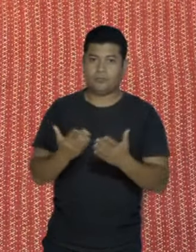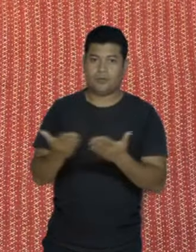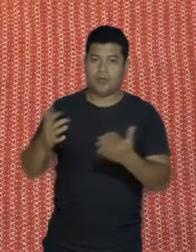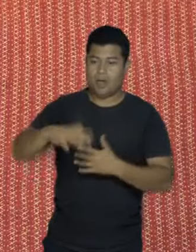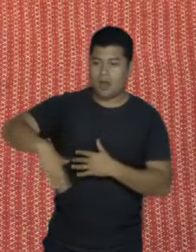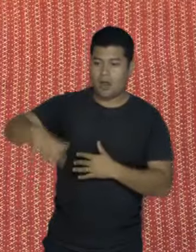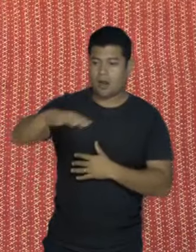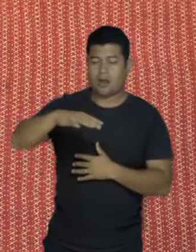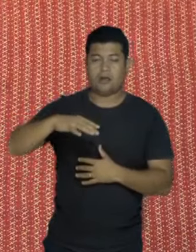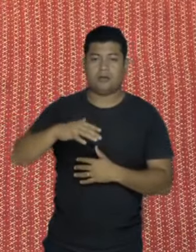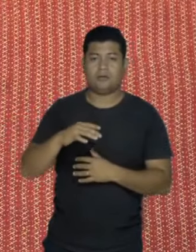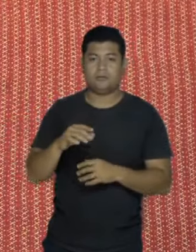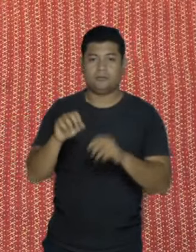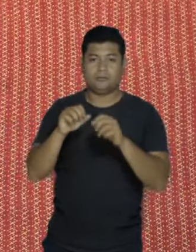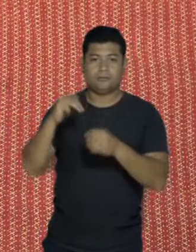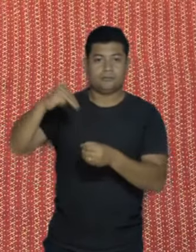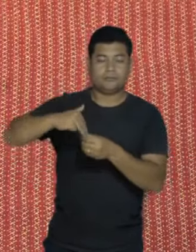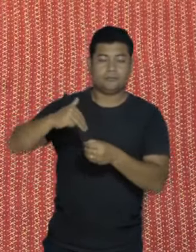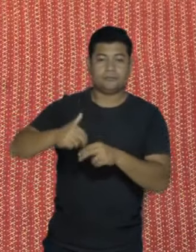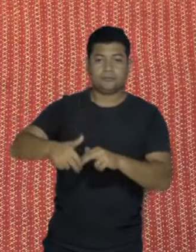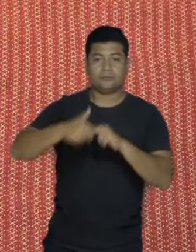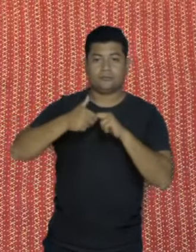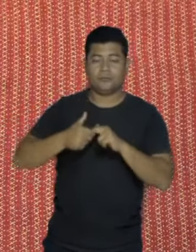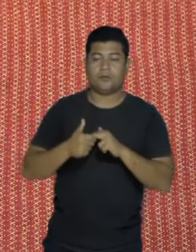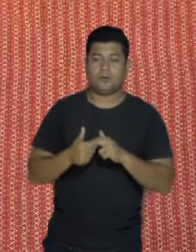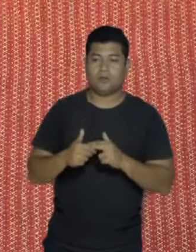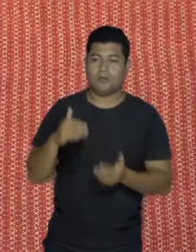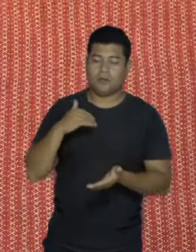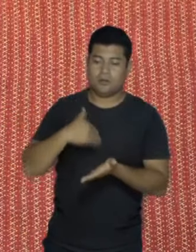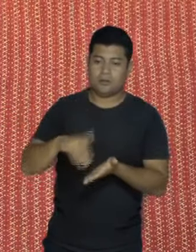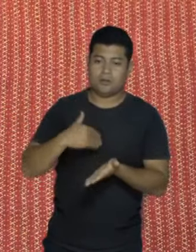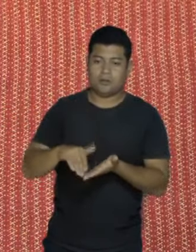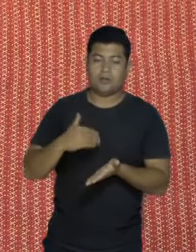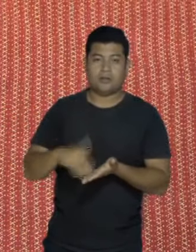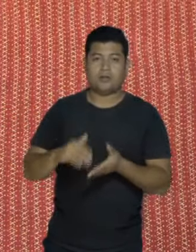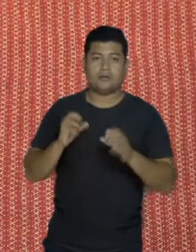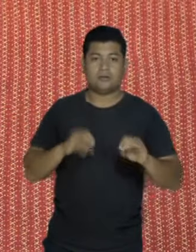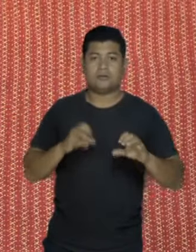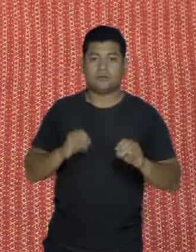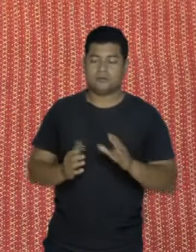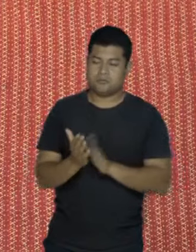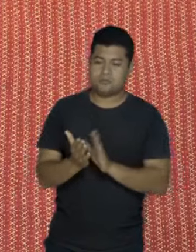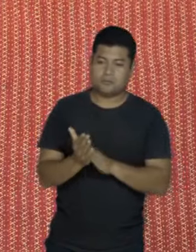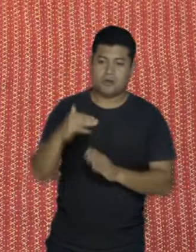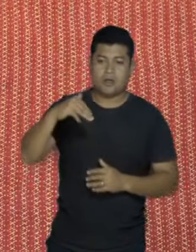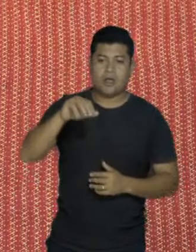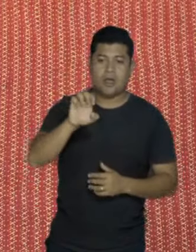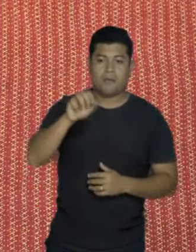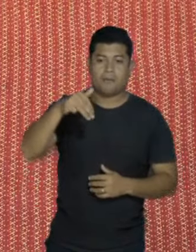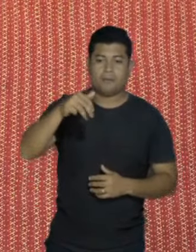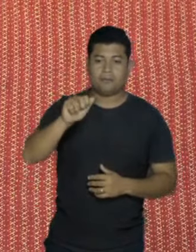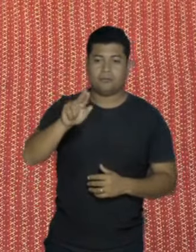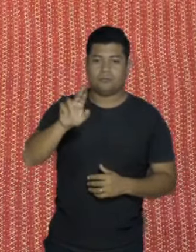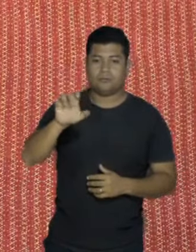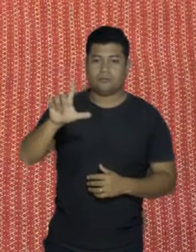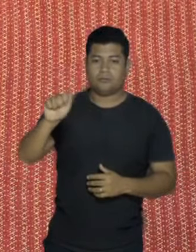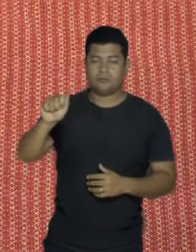o parabenizo aqui a secretária de educação Emanuela Volvo e toda sua equipe pelo excelente trabalho